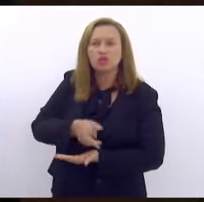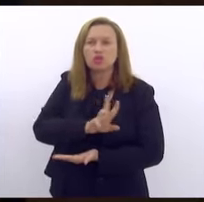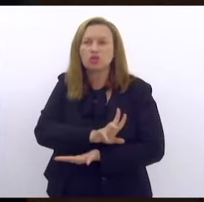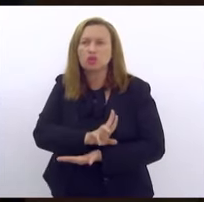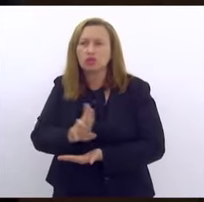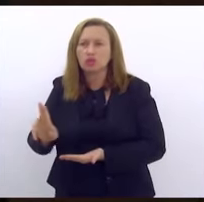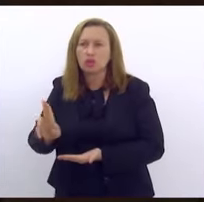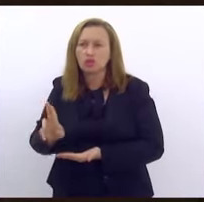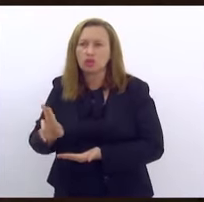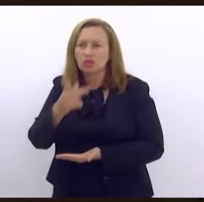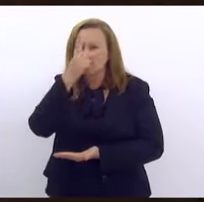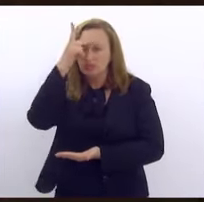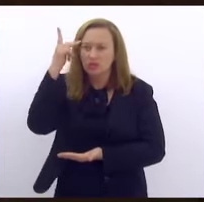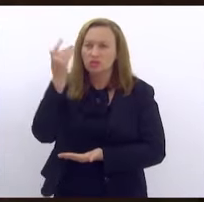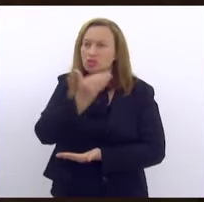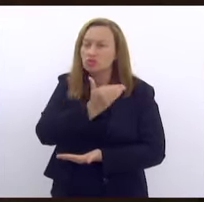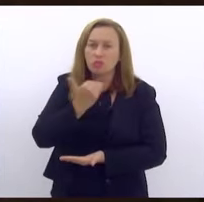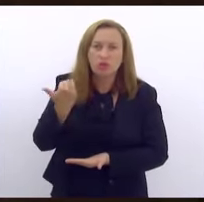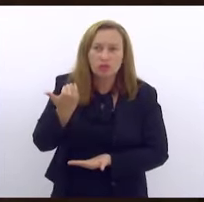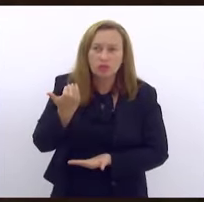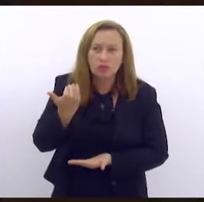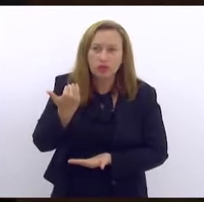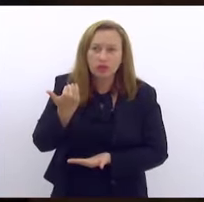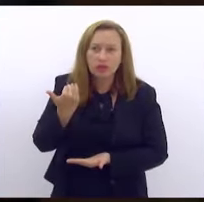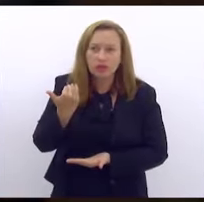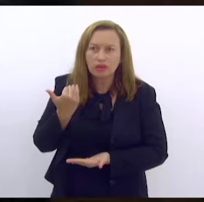de falecidos.